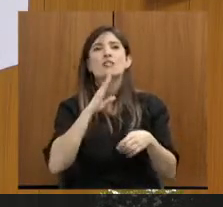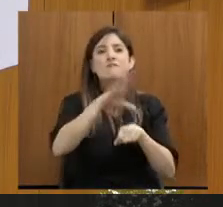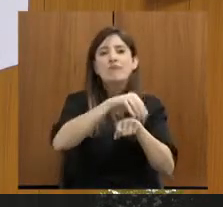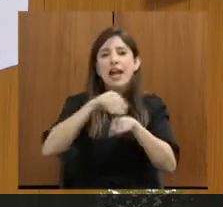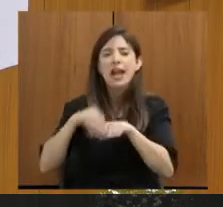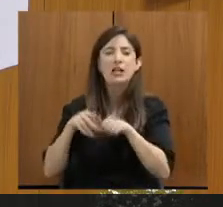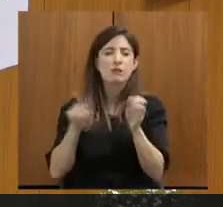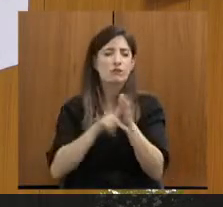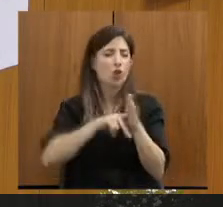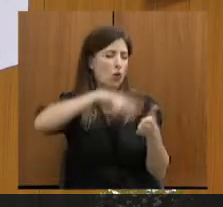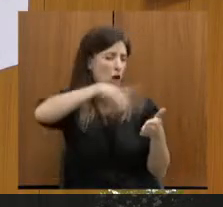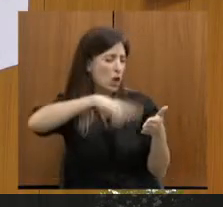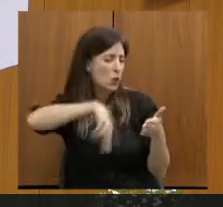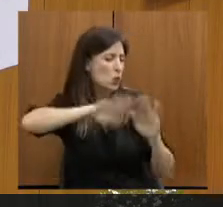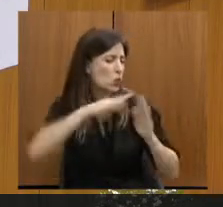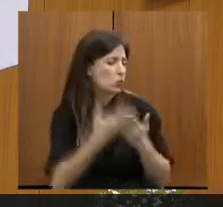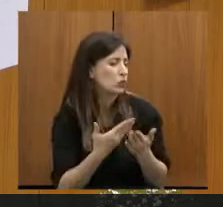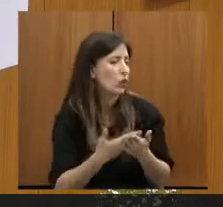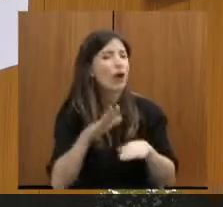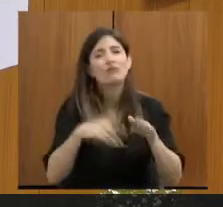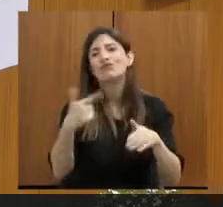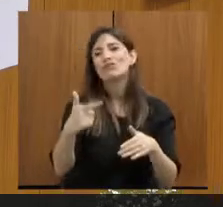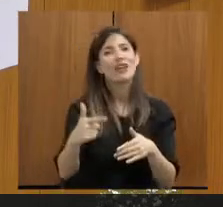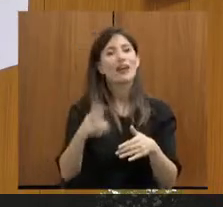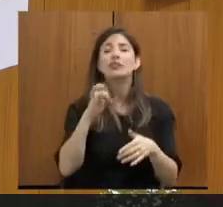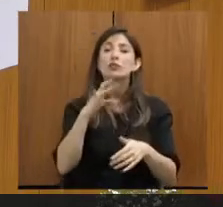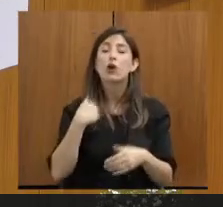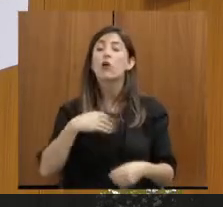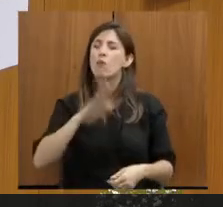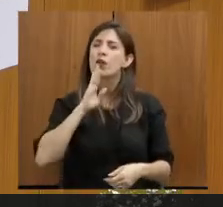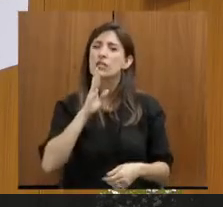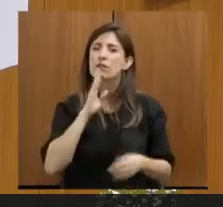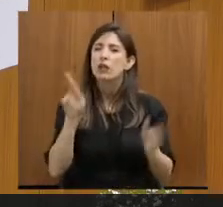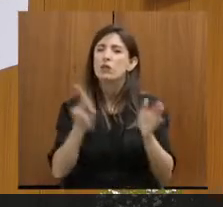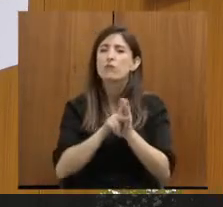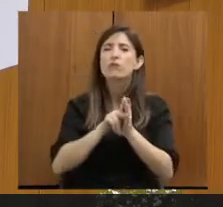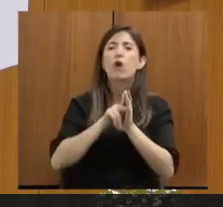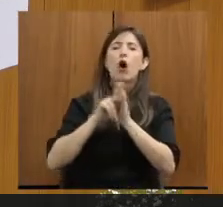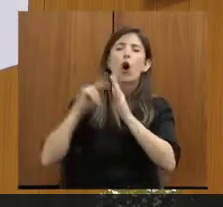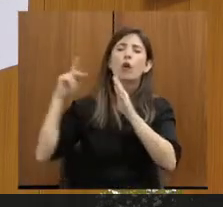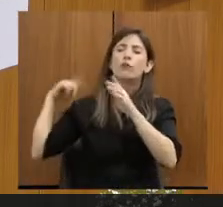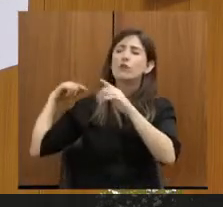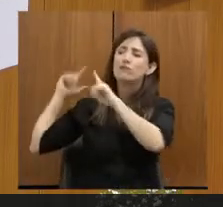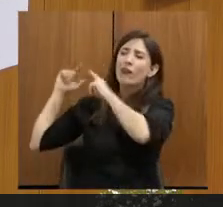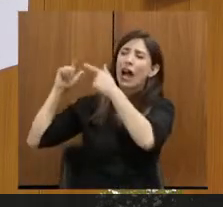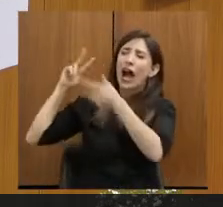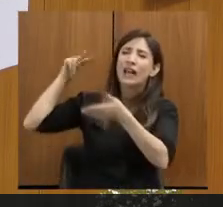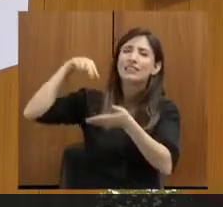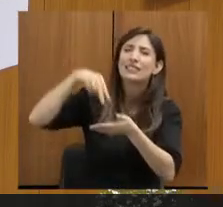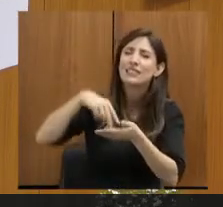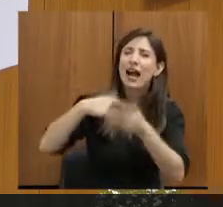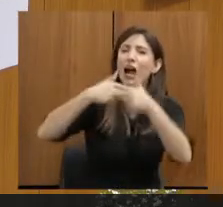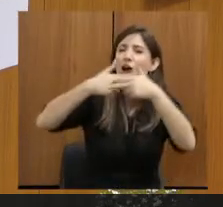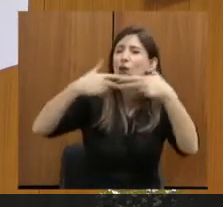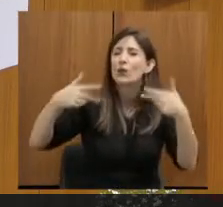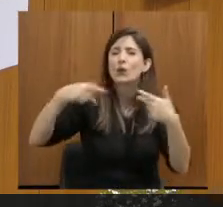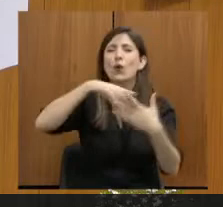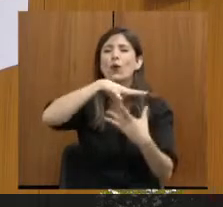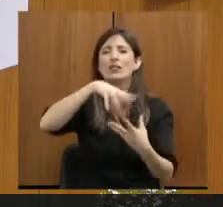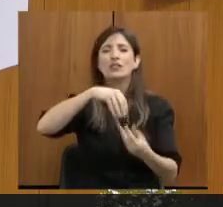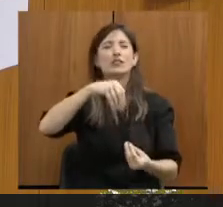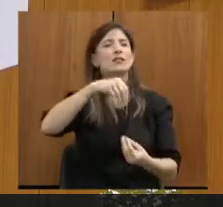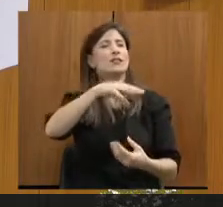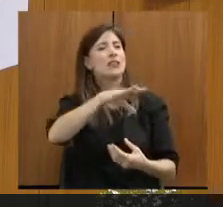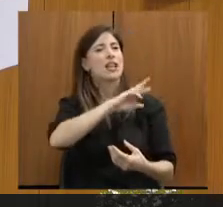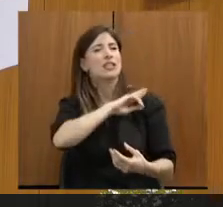sabedoria que ele trouxe na oralidade ancestral né e Então como que a pessoa vai receber uma aposentadoria um